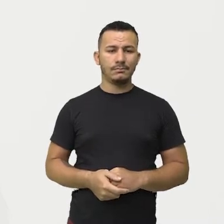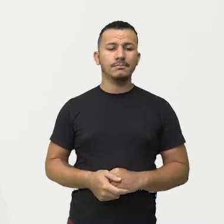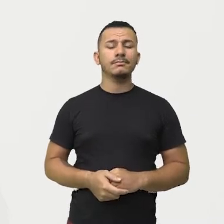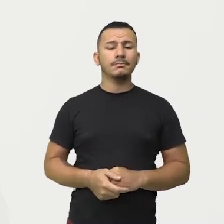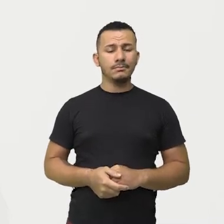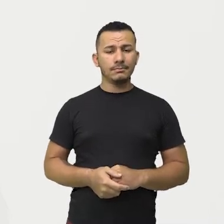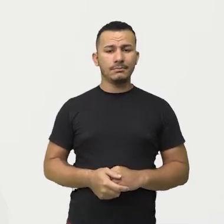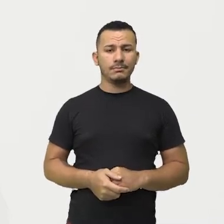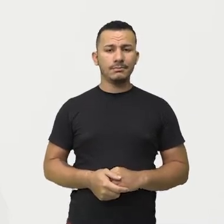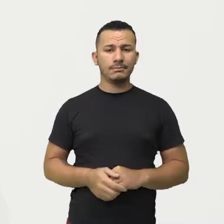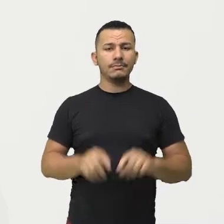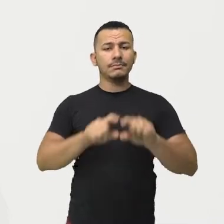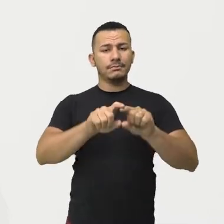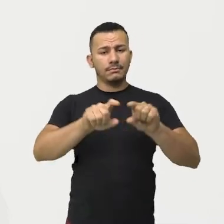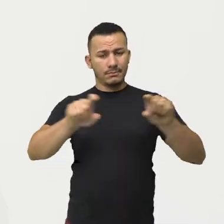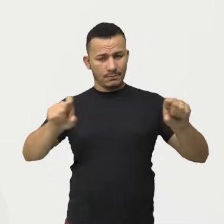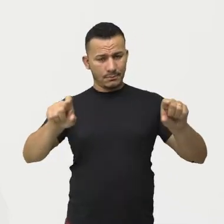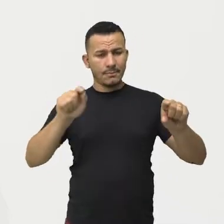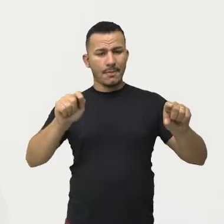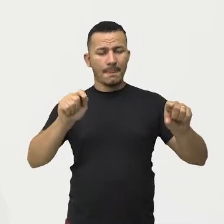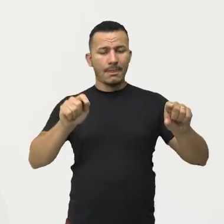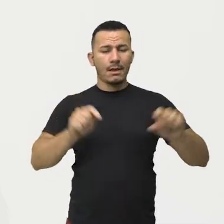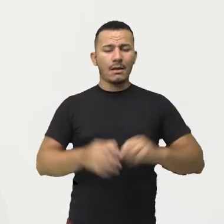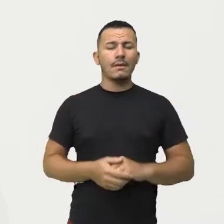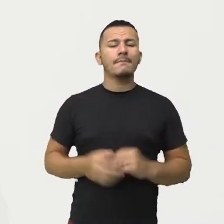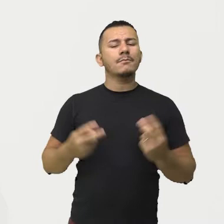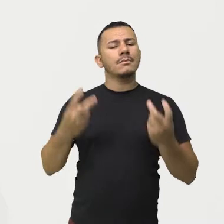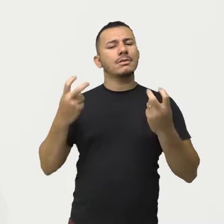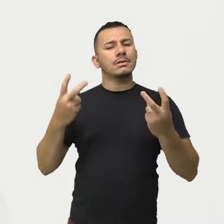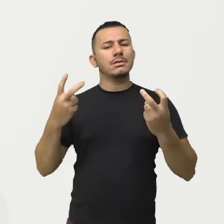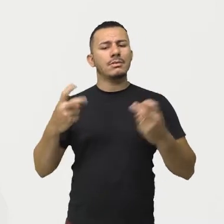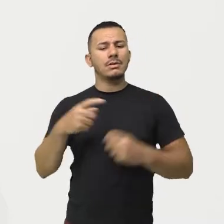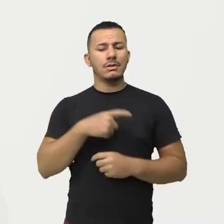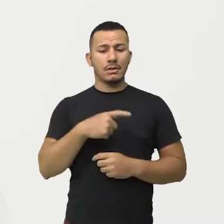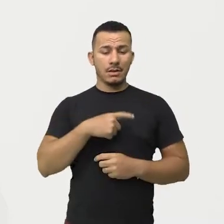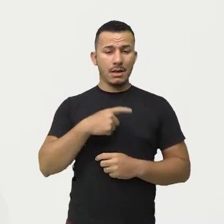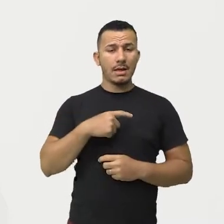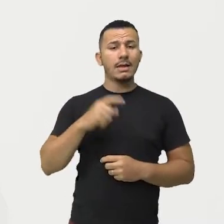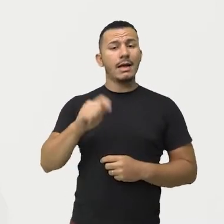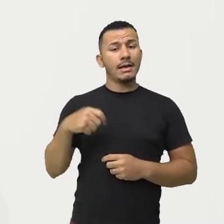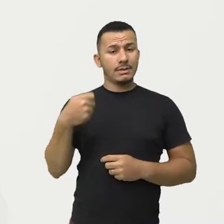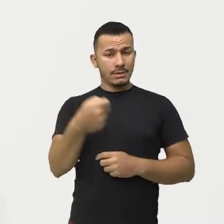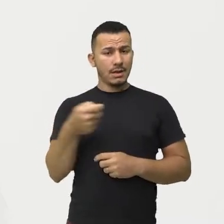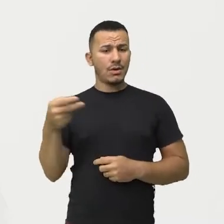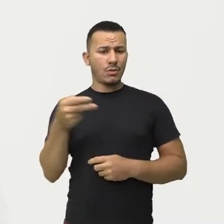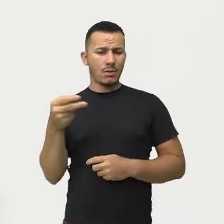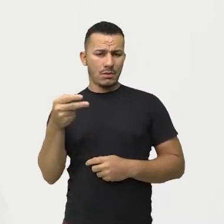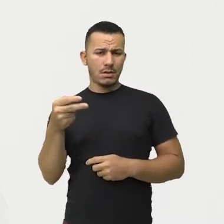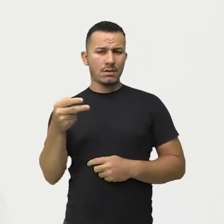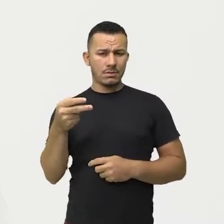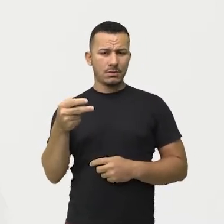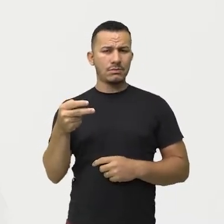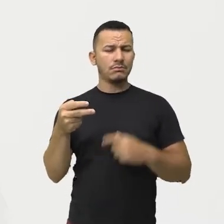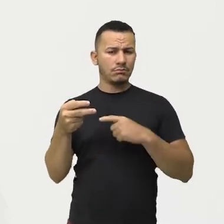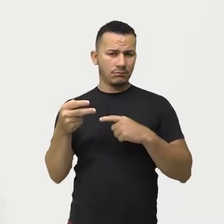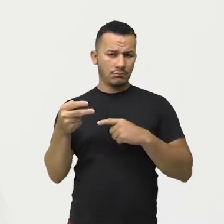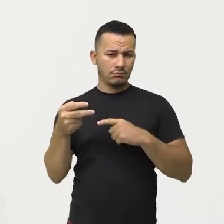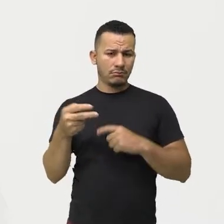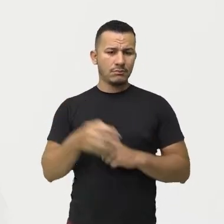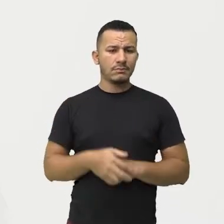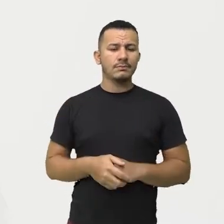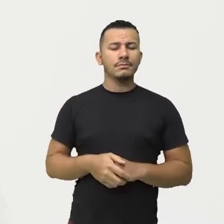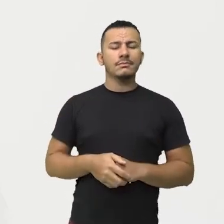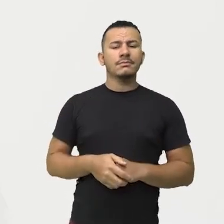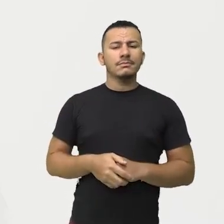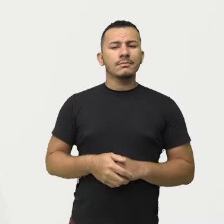ver. Primeiro, olha, vamos identificar. Possui sinal de igualdade. Primeiro